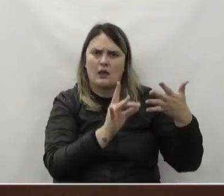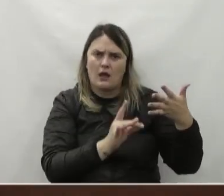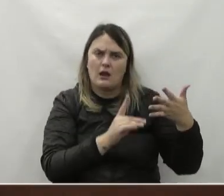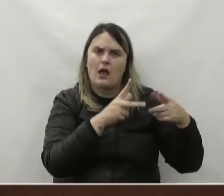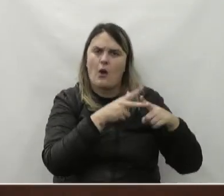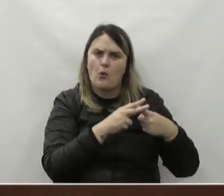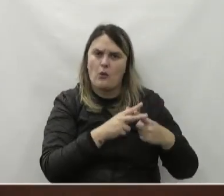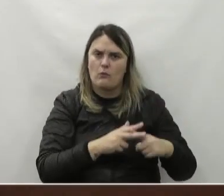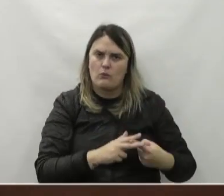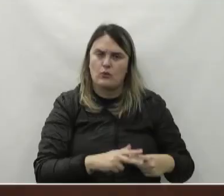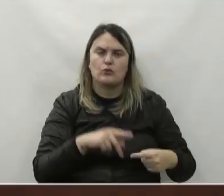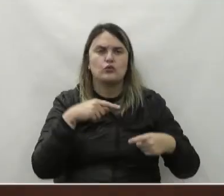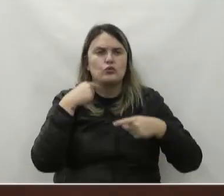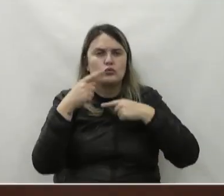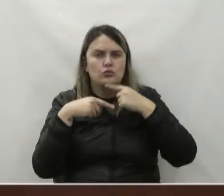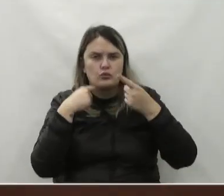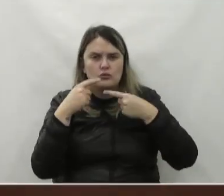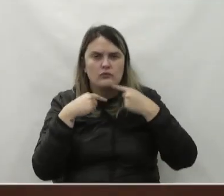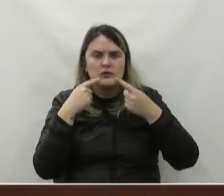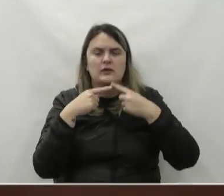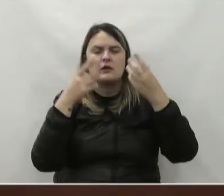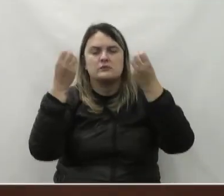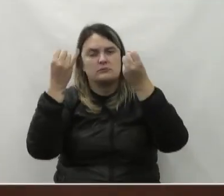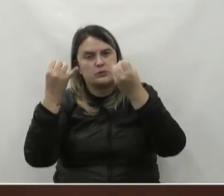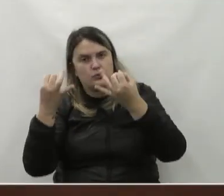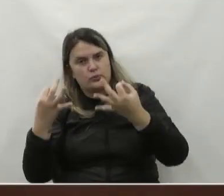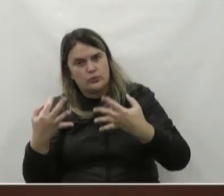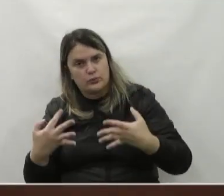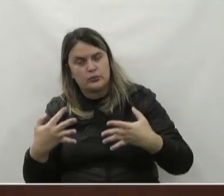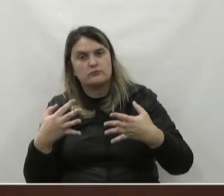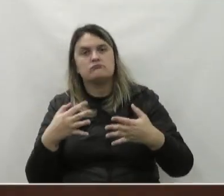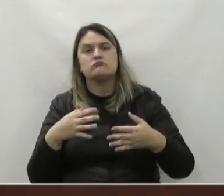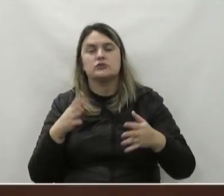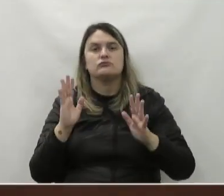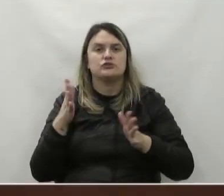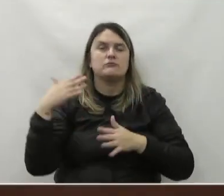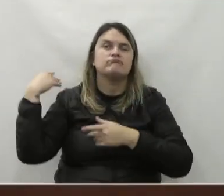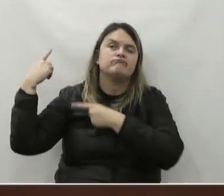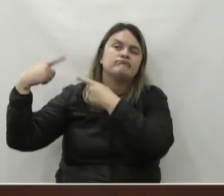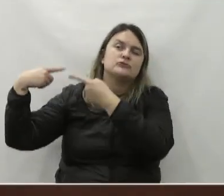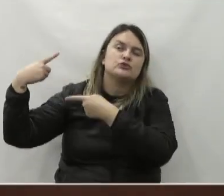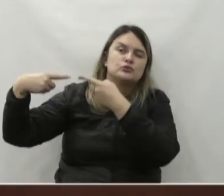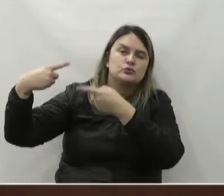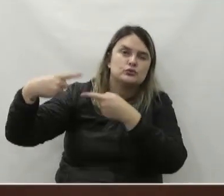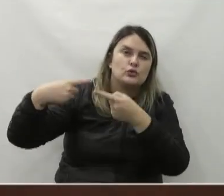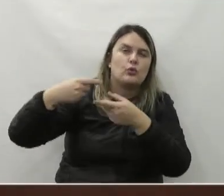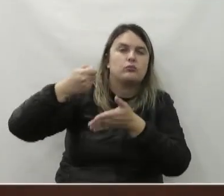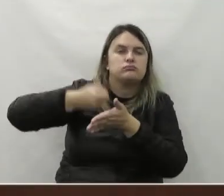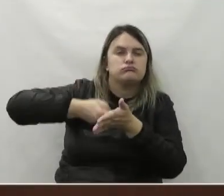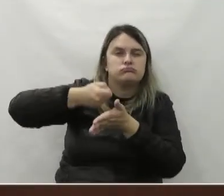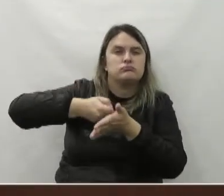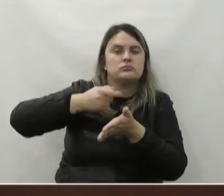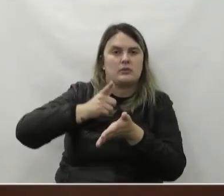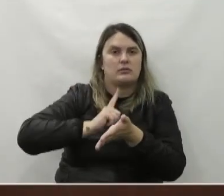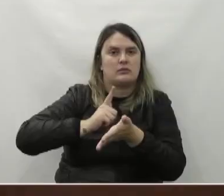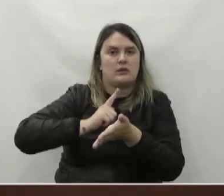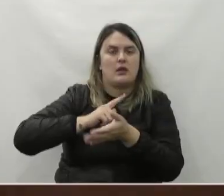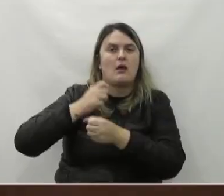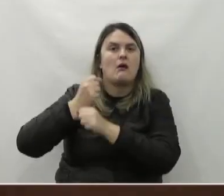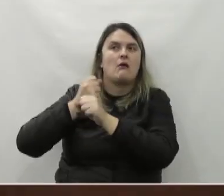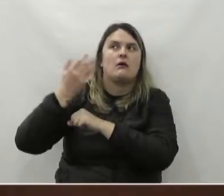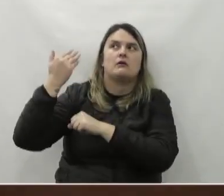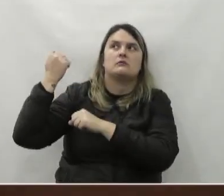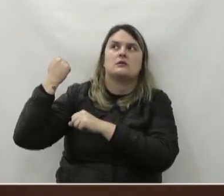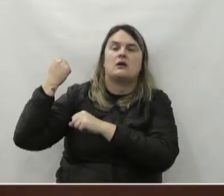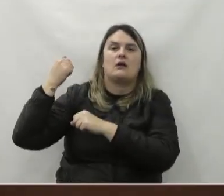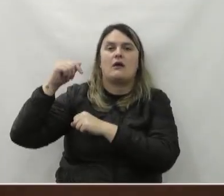ajustados, dúvidas sanadas. E faz tempo, né, que estamos nessa cobrança. Infelizmente, alguns anos atrás, aí,